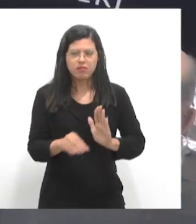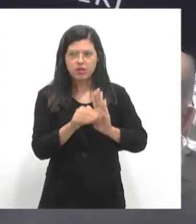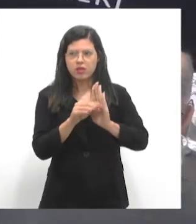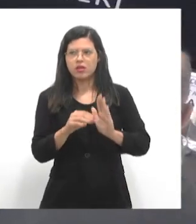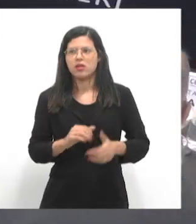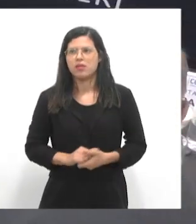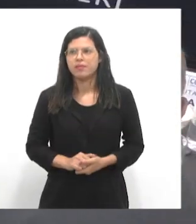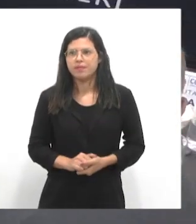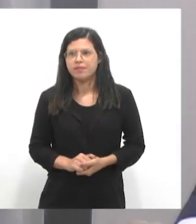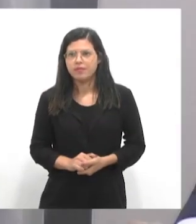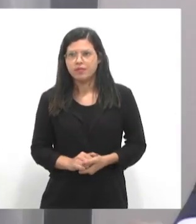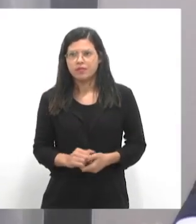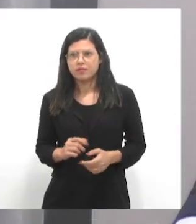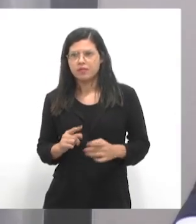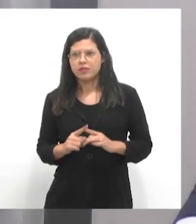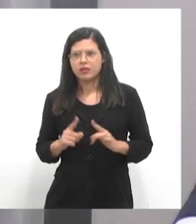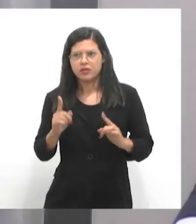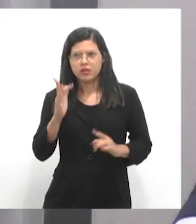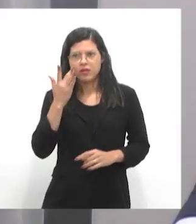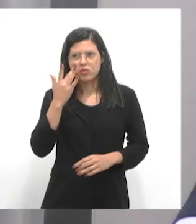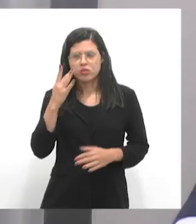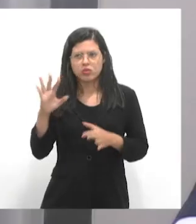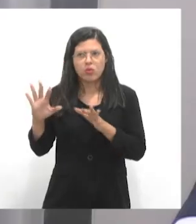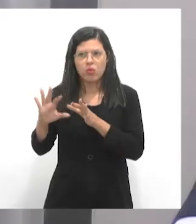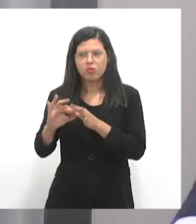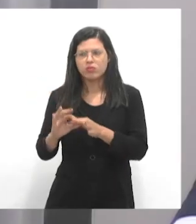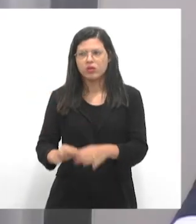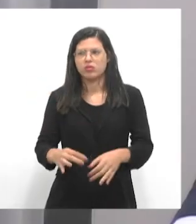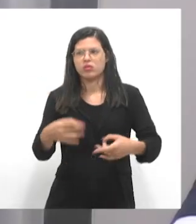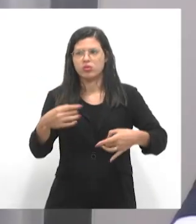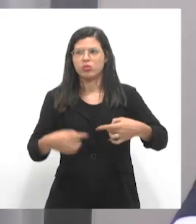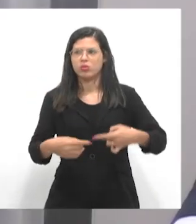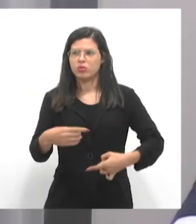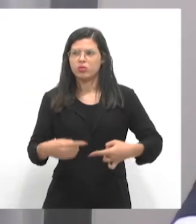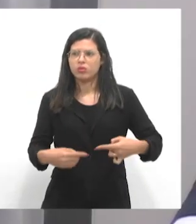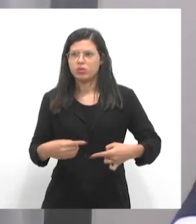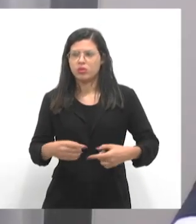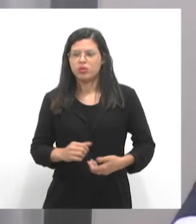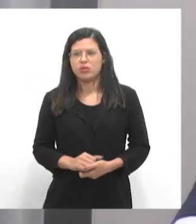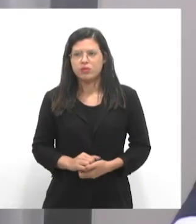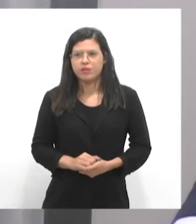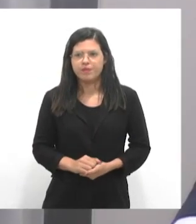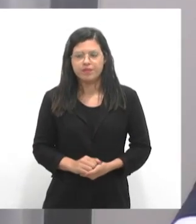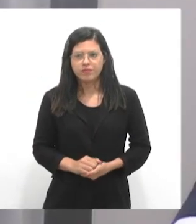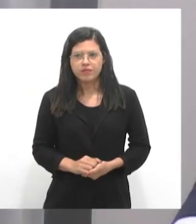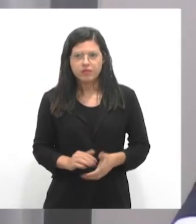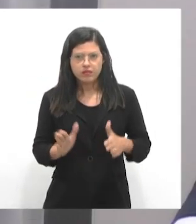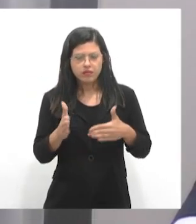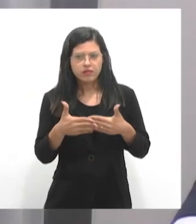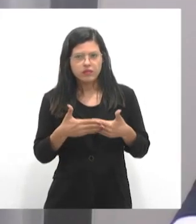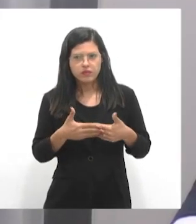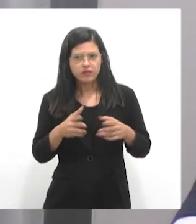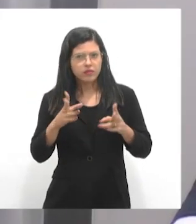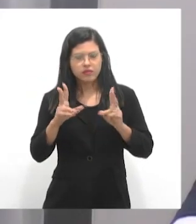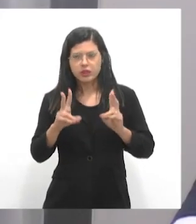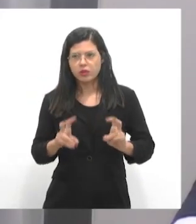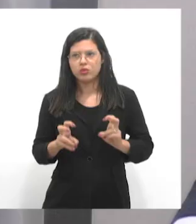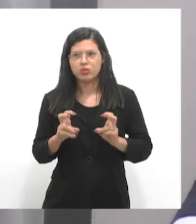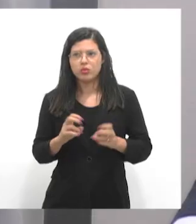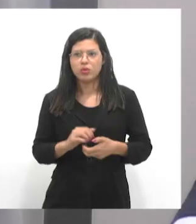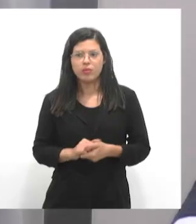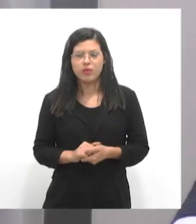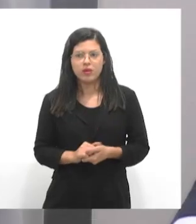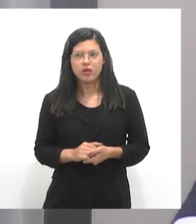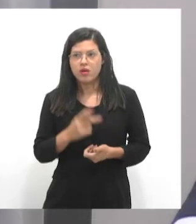da emenda, mas eu acho que faz parte aí do contexto que a gente tem discutido, e isso fecha, eu acho que fecha a questão, no sentido de que, quando ela